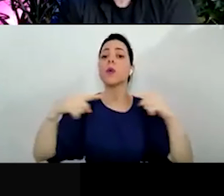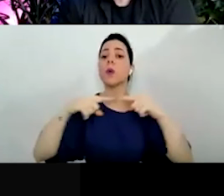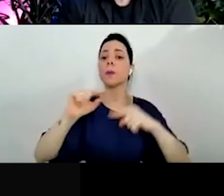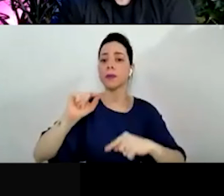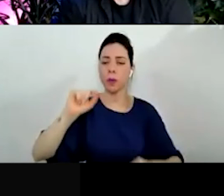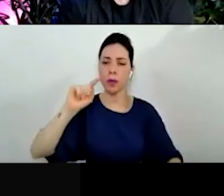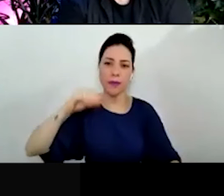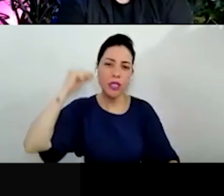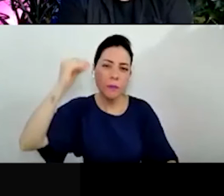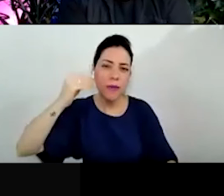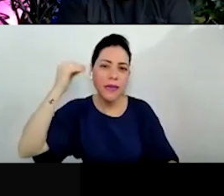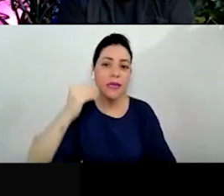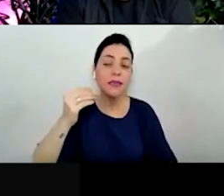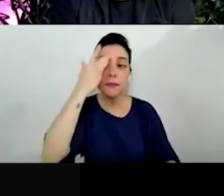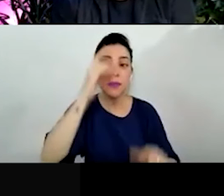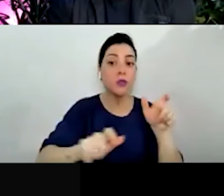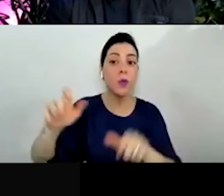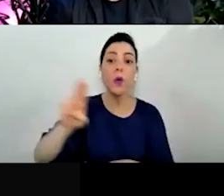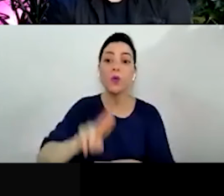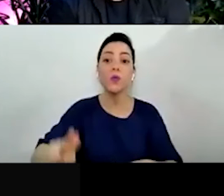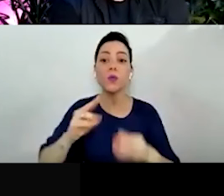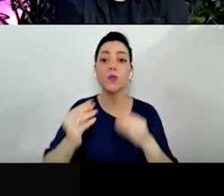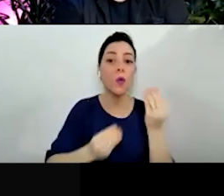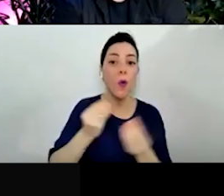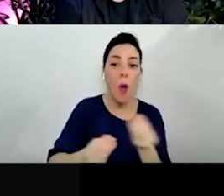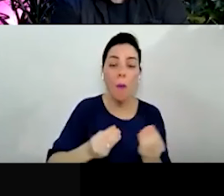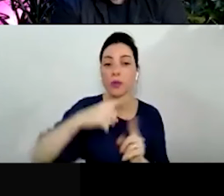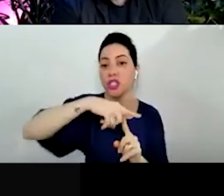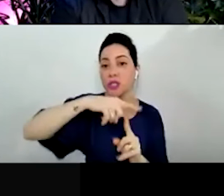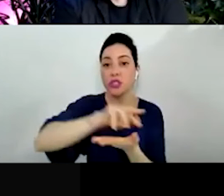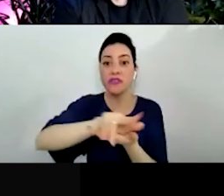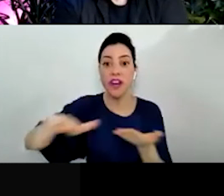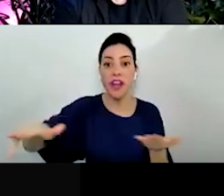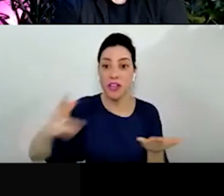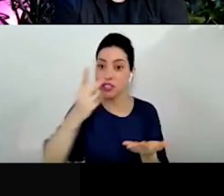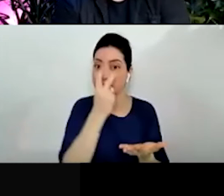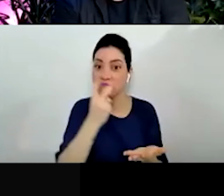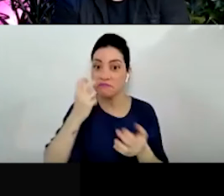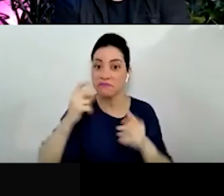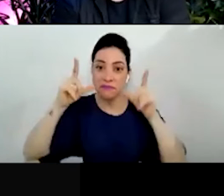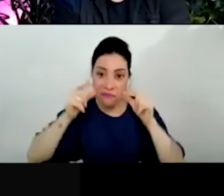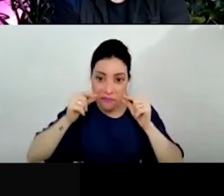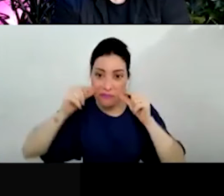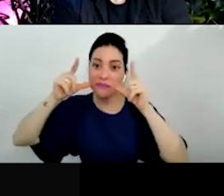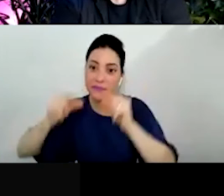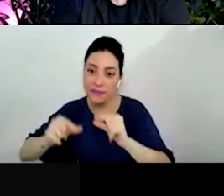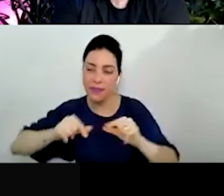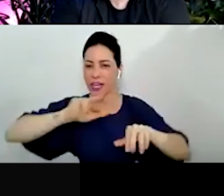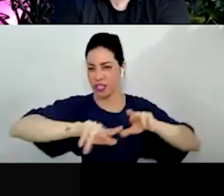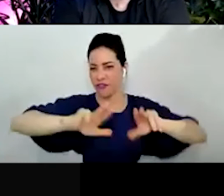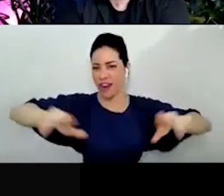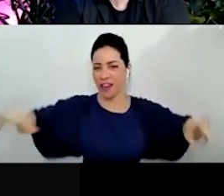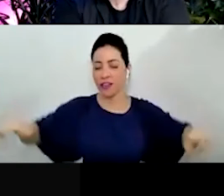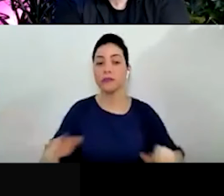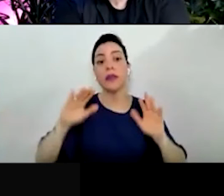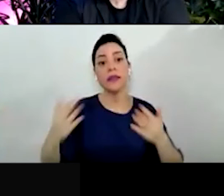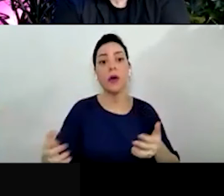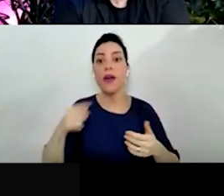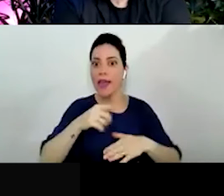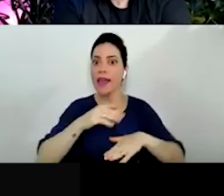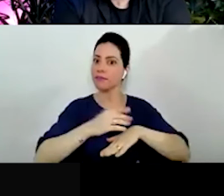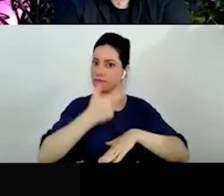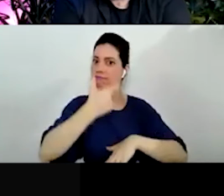experiências de uso das pessoas com diferentes tipos de deficiência visual o Marlon era uma delas e ele trouxe um contexto